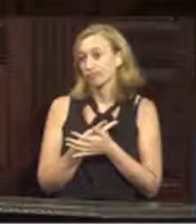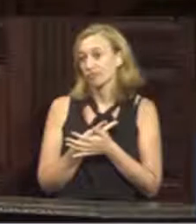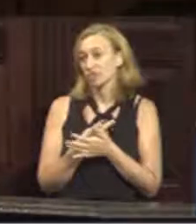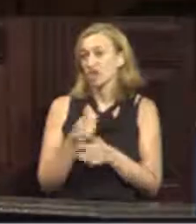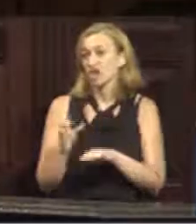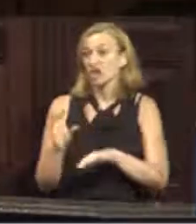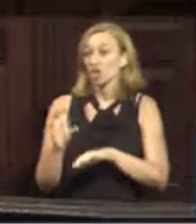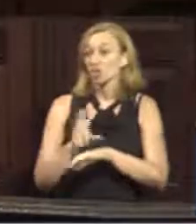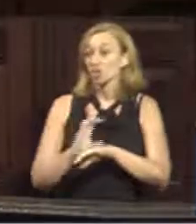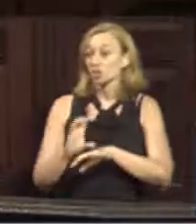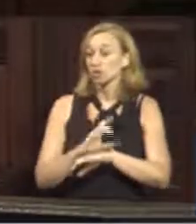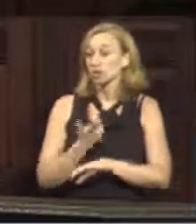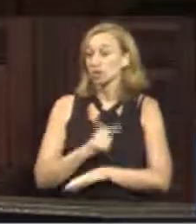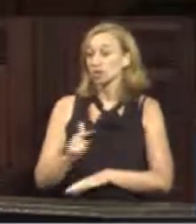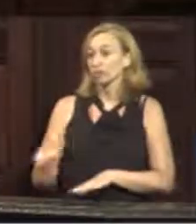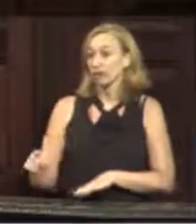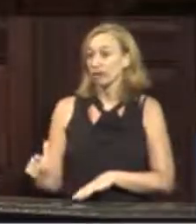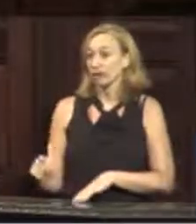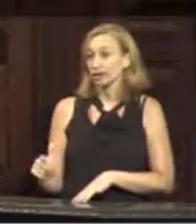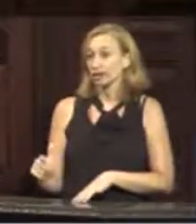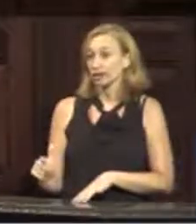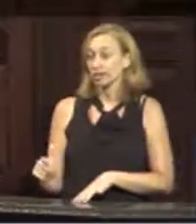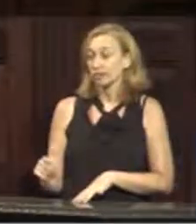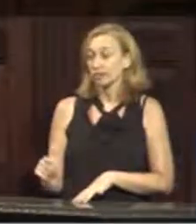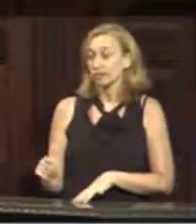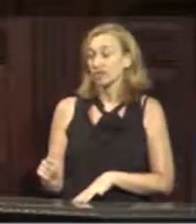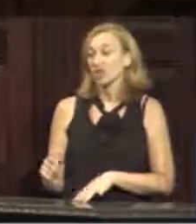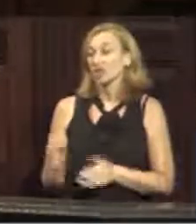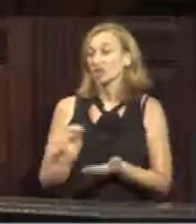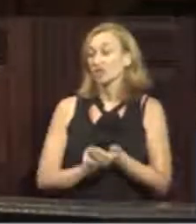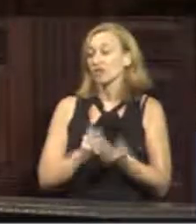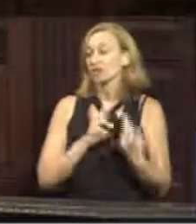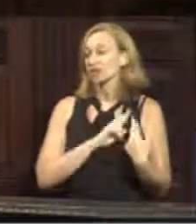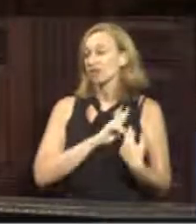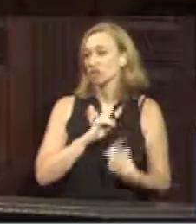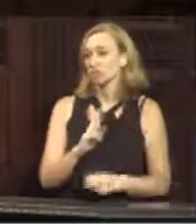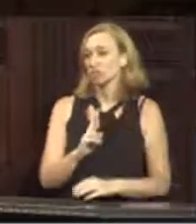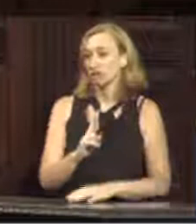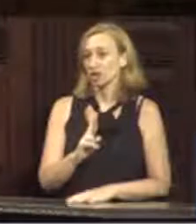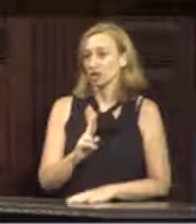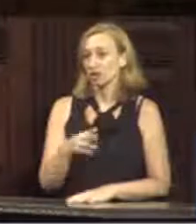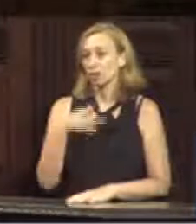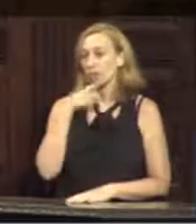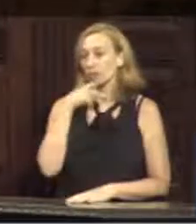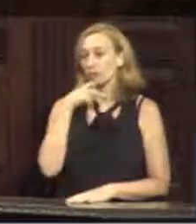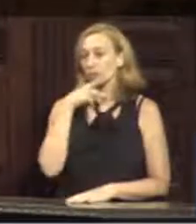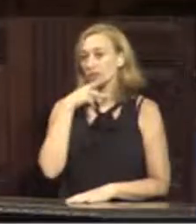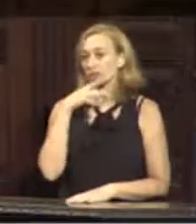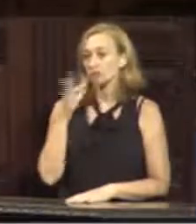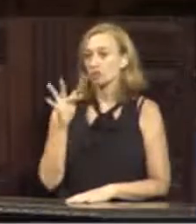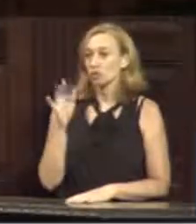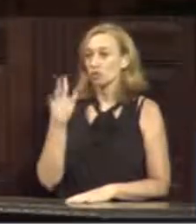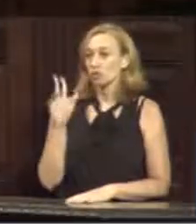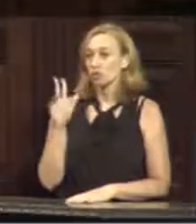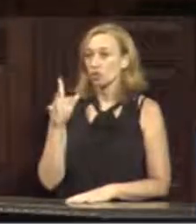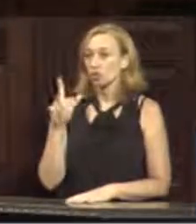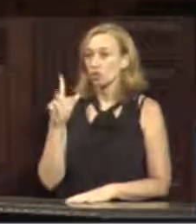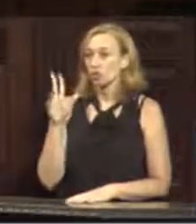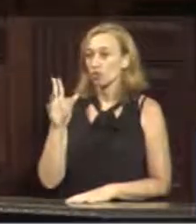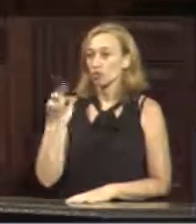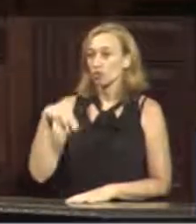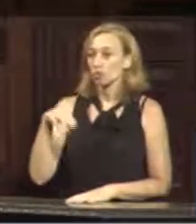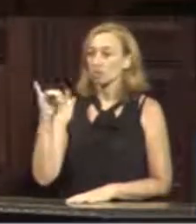inconstitucional e profundamente desrespeitoso ao Parlamento Fluminense. Porque em duas